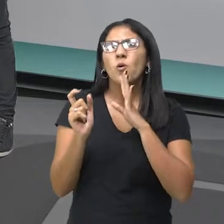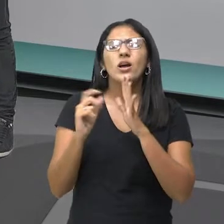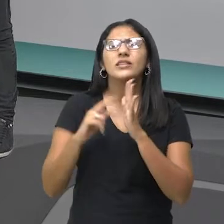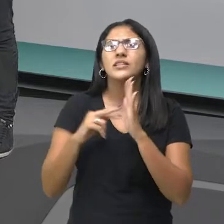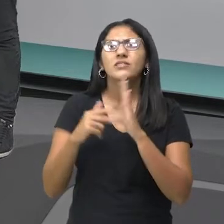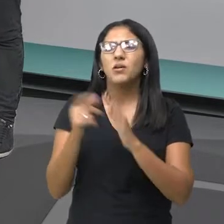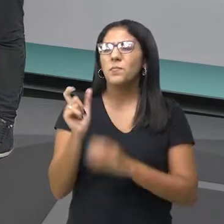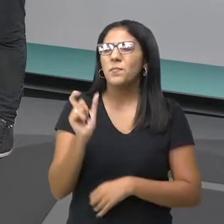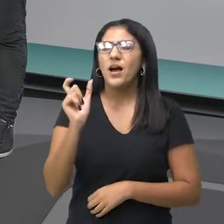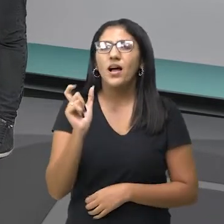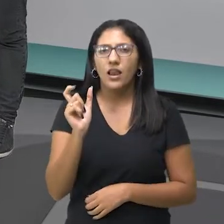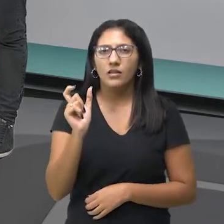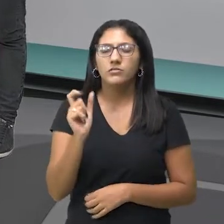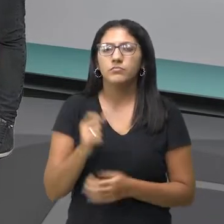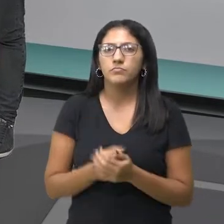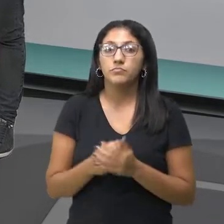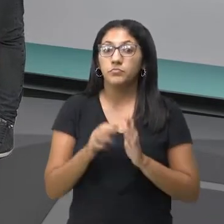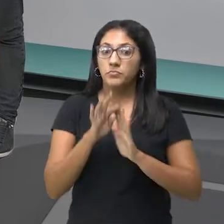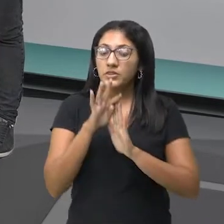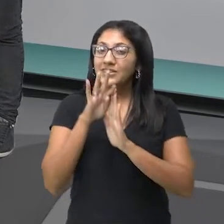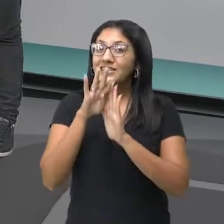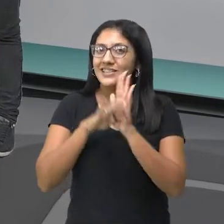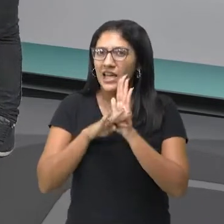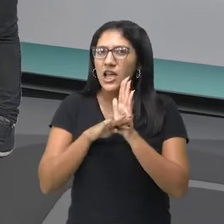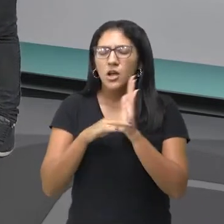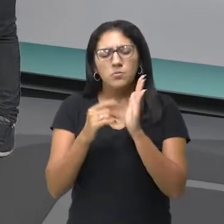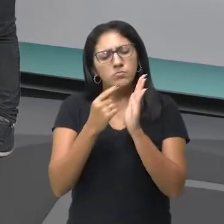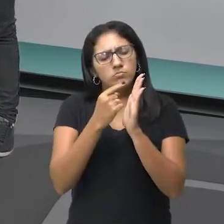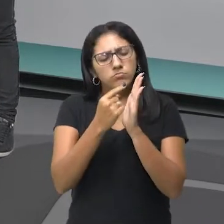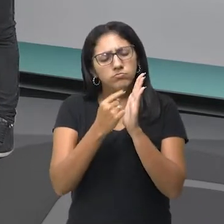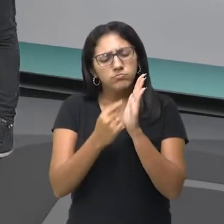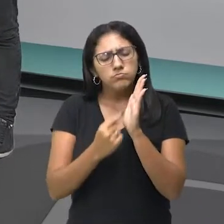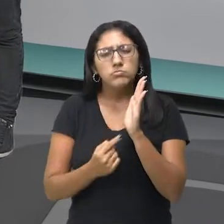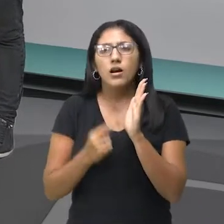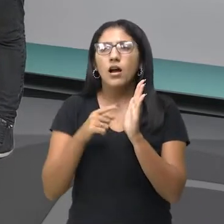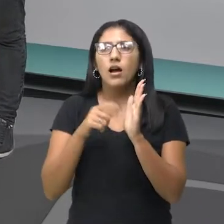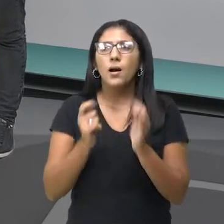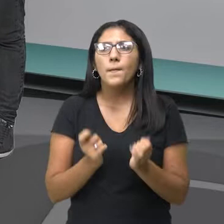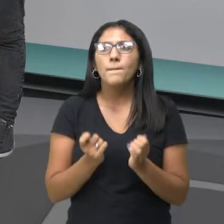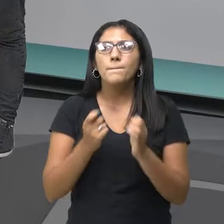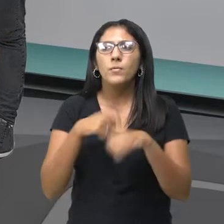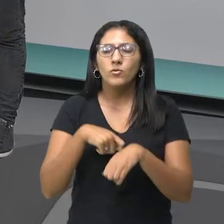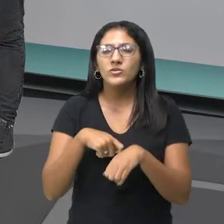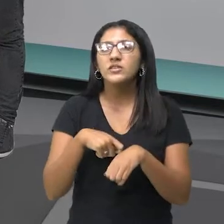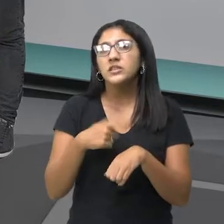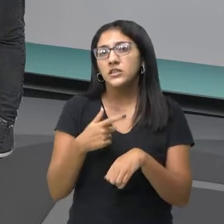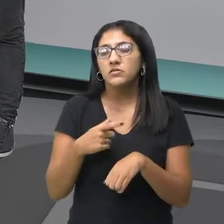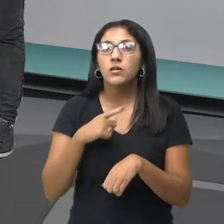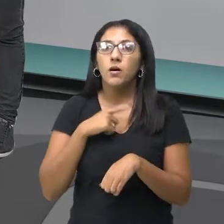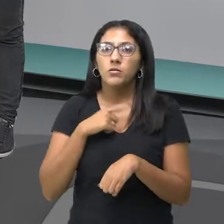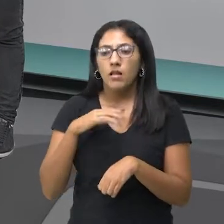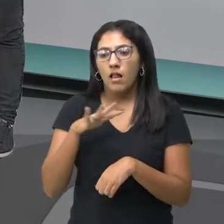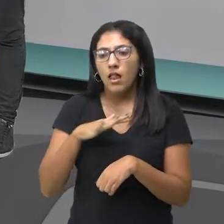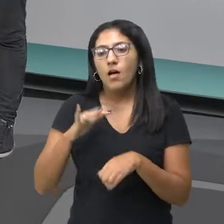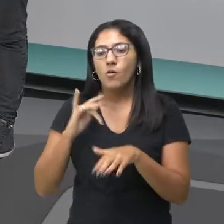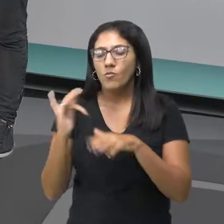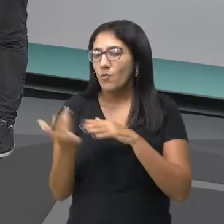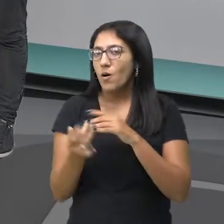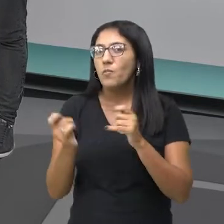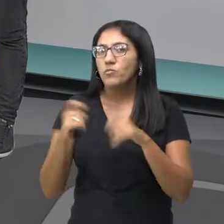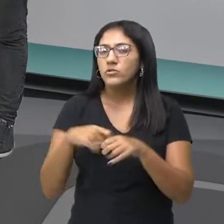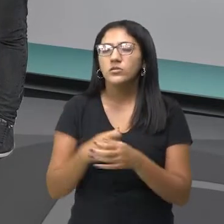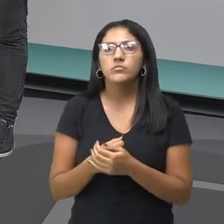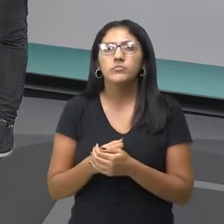significado. Nesse texto que eu comecei a leitura, eu tenho a possibilidade, e isso funciona muito em ambientes virtuais,